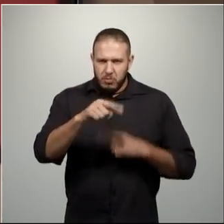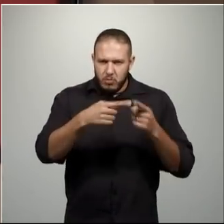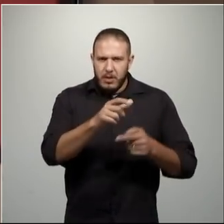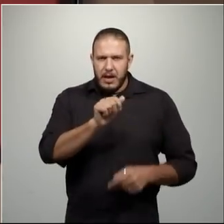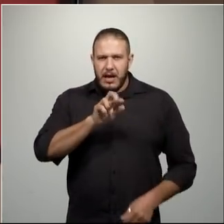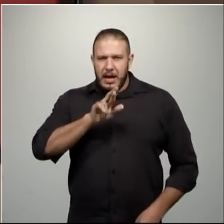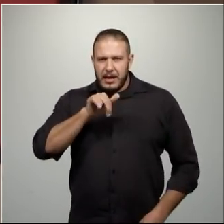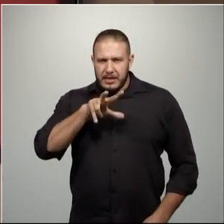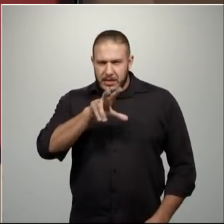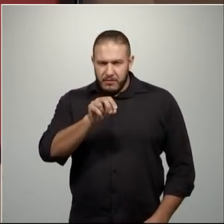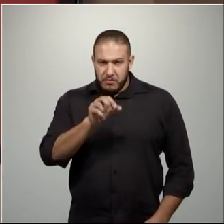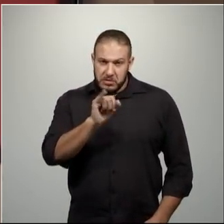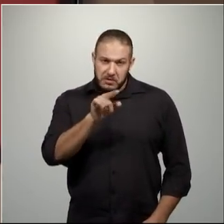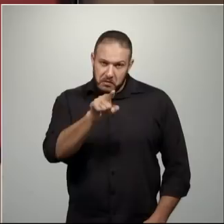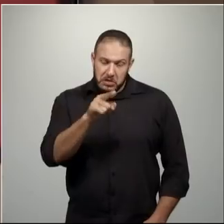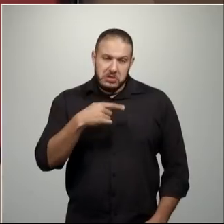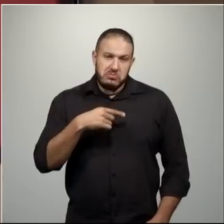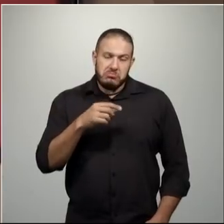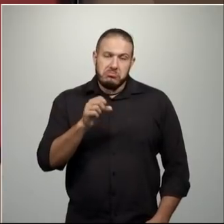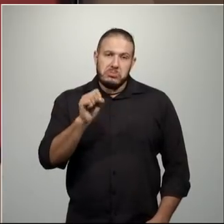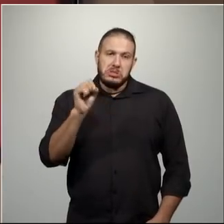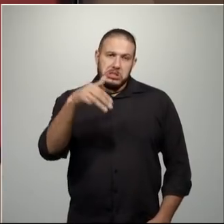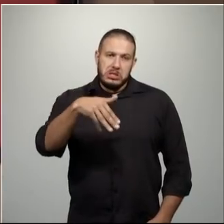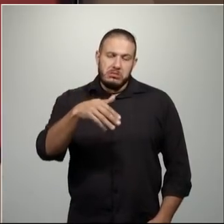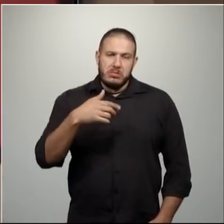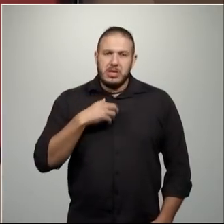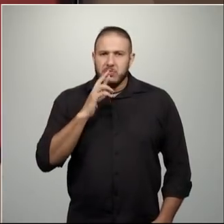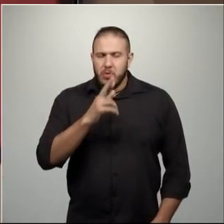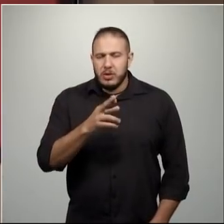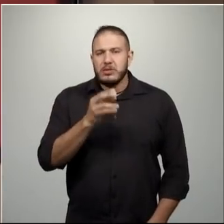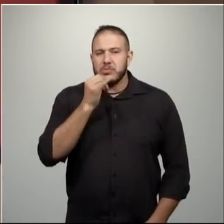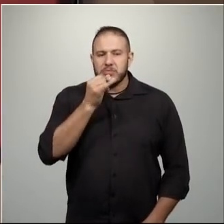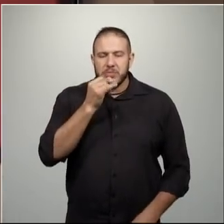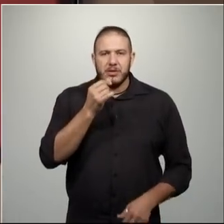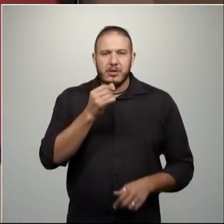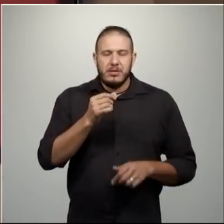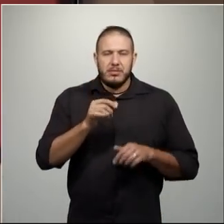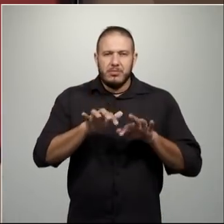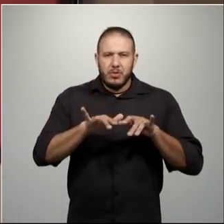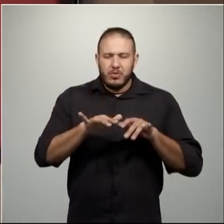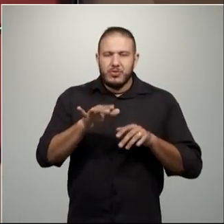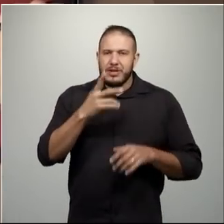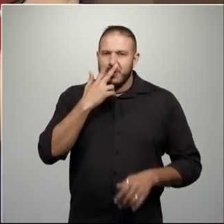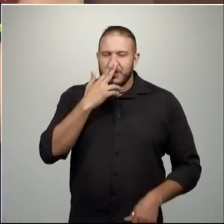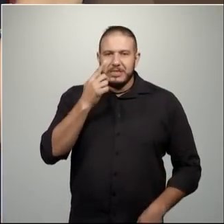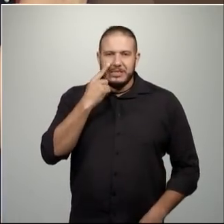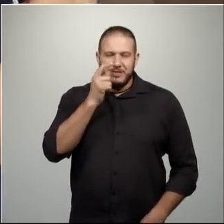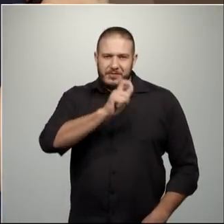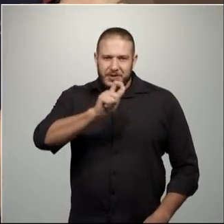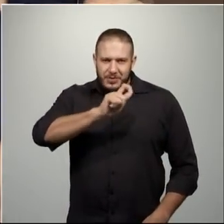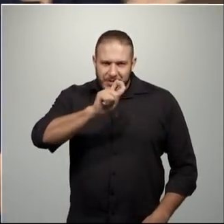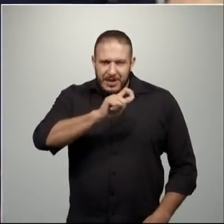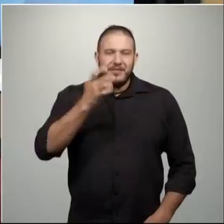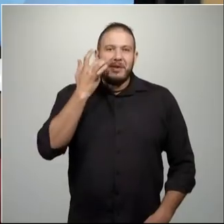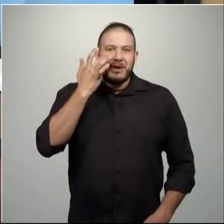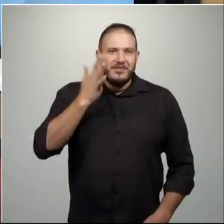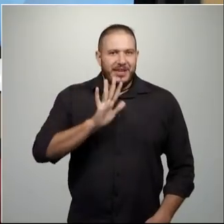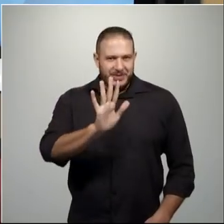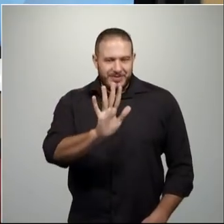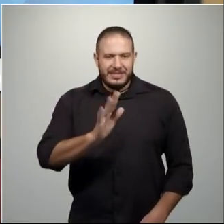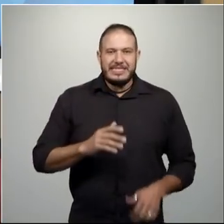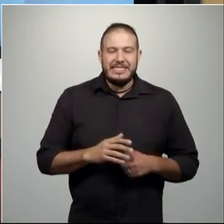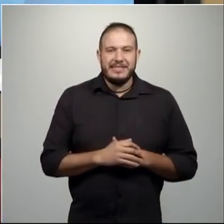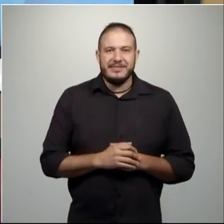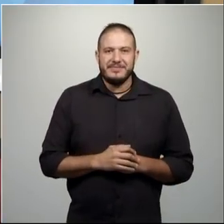foi exatamente isso sim é a procura por exemplo por machucou até anotar em cima do site